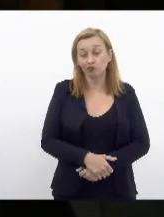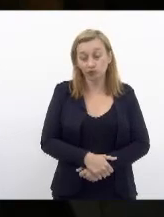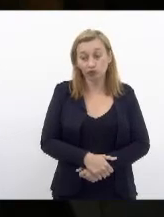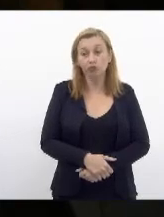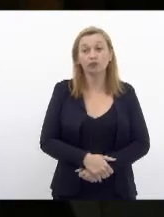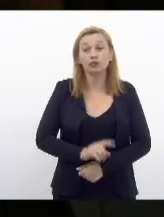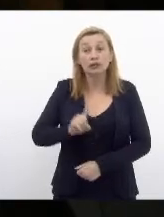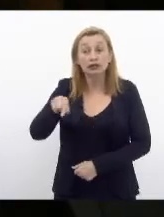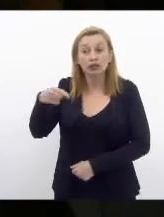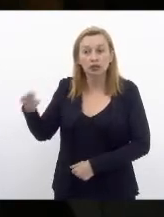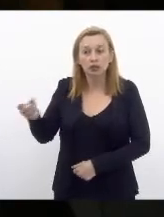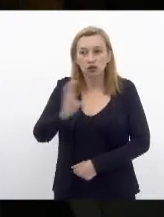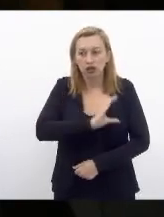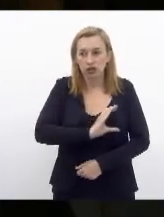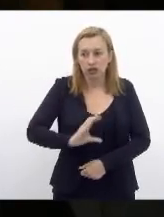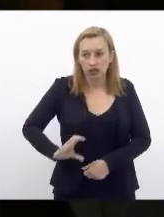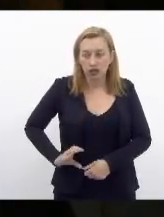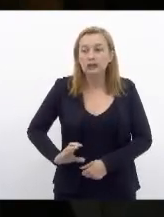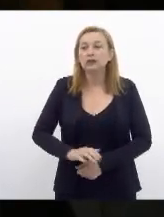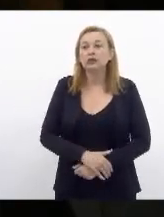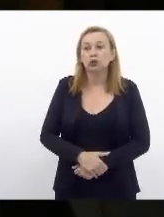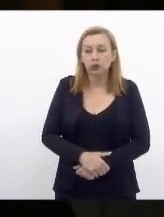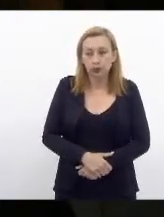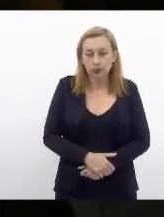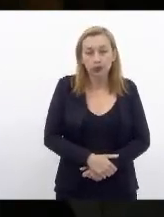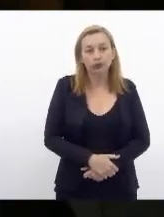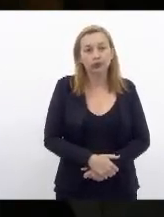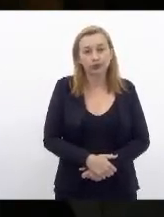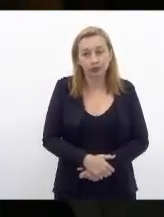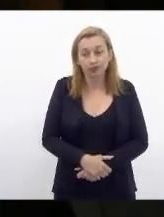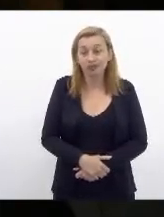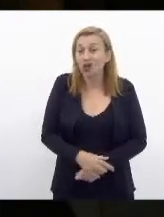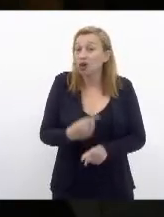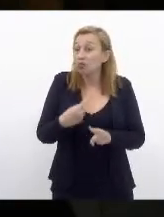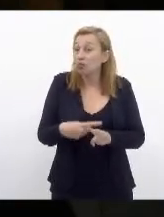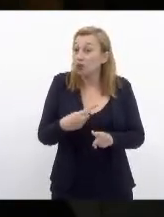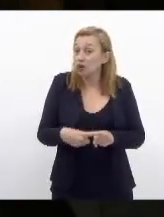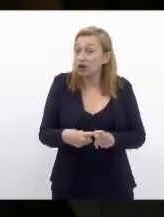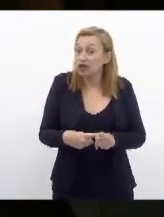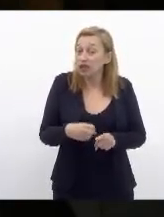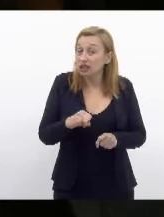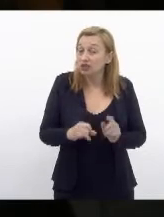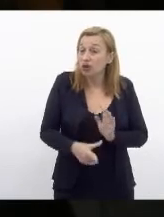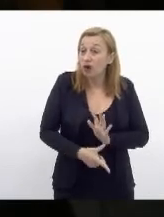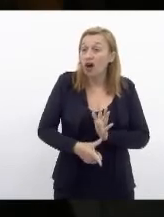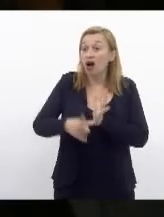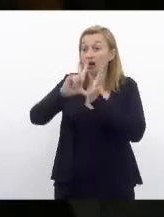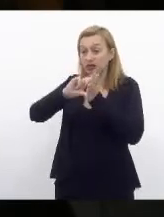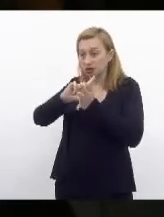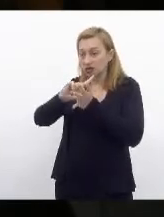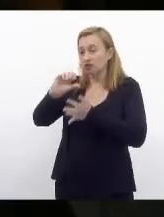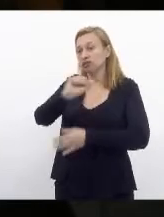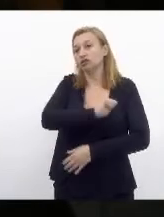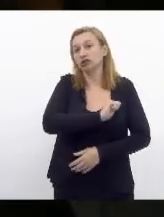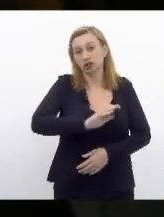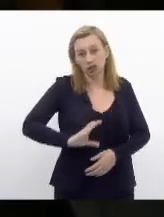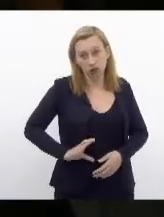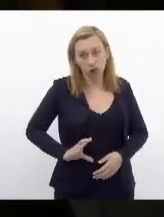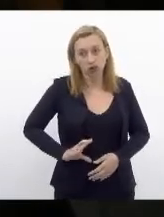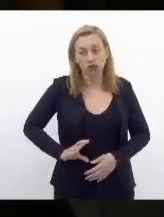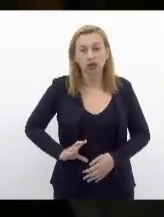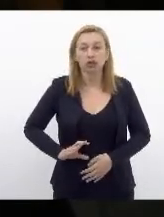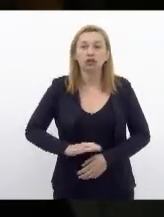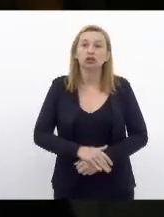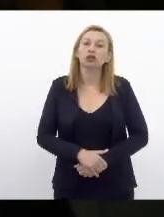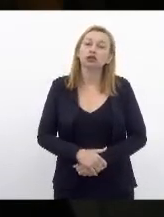depois de Cristo, depois de Cristo. Porque se formos para antes de Cristo, pelo